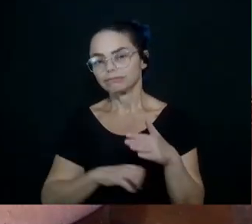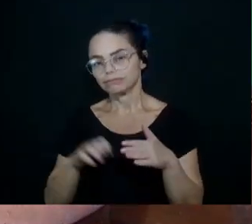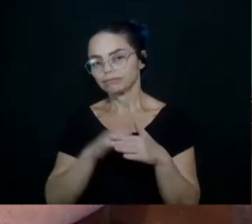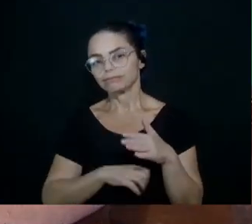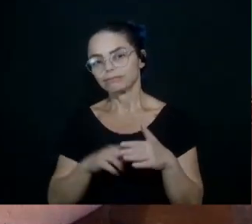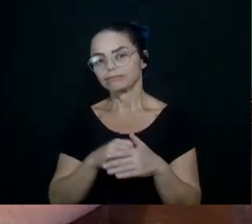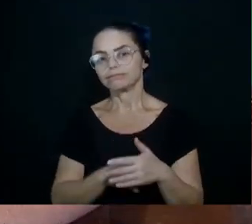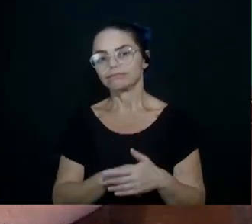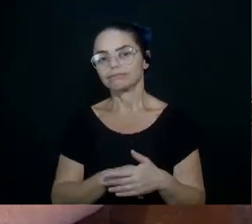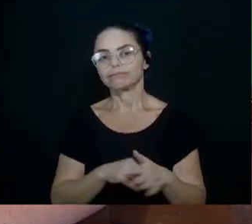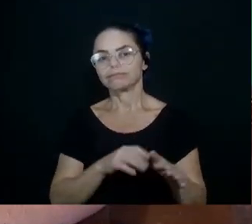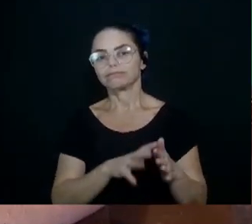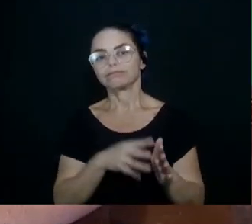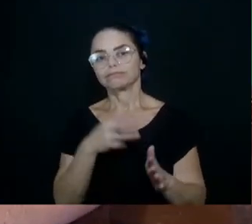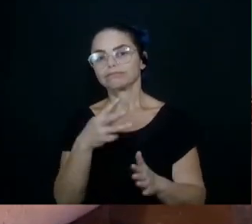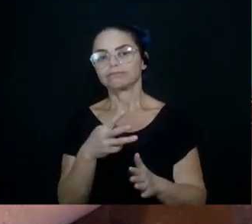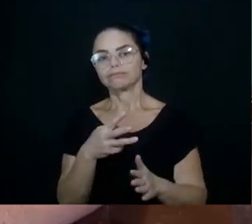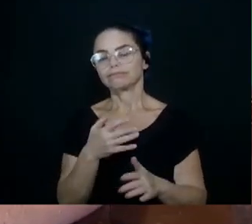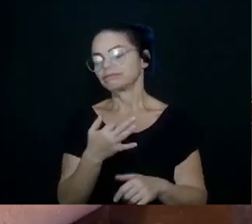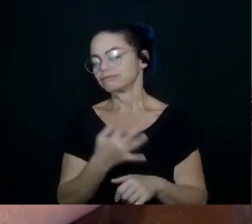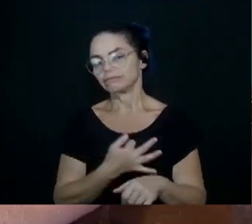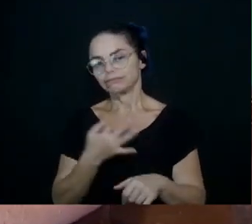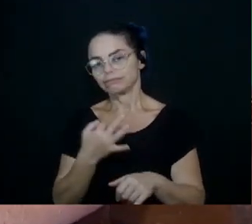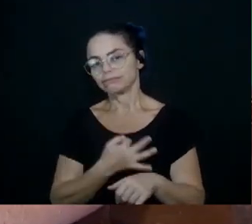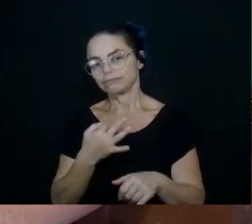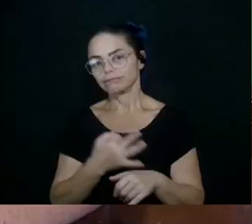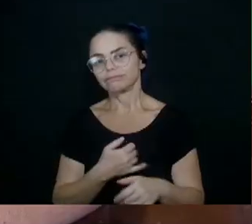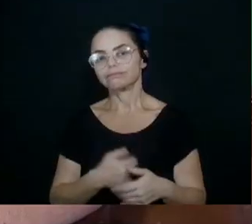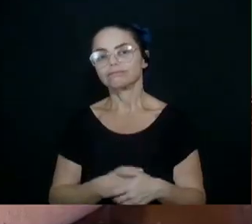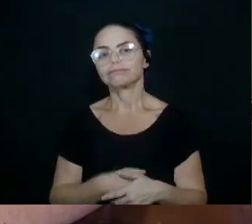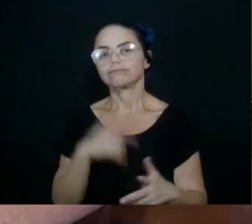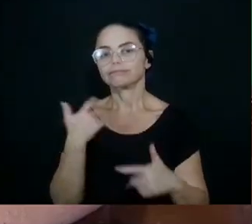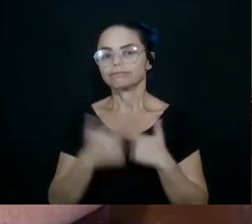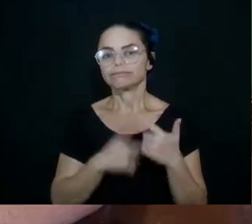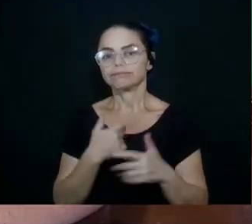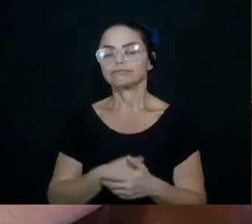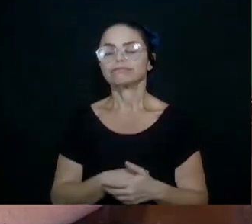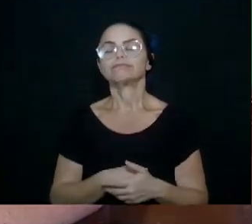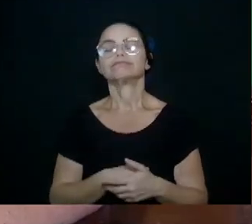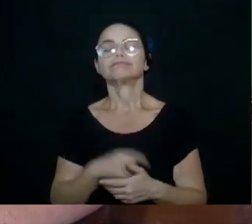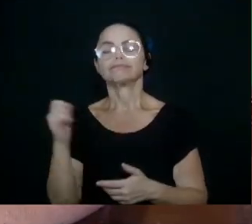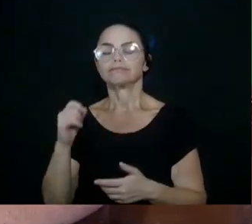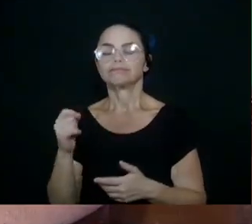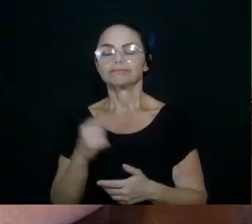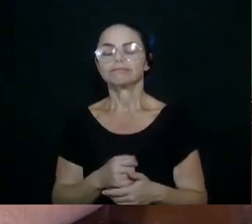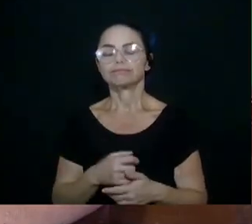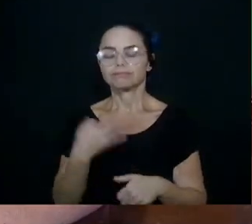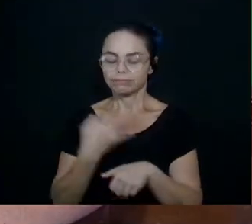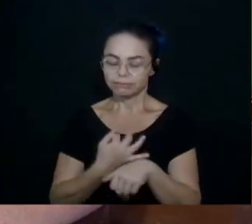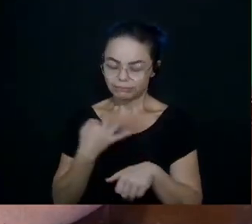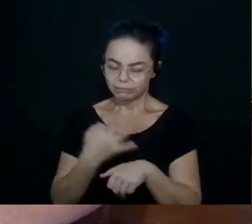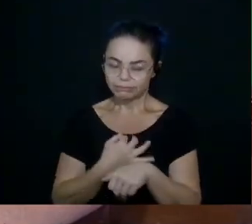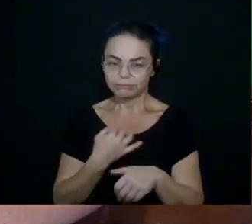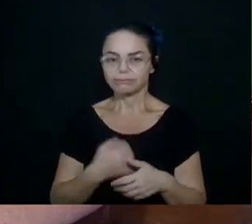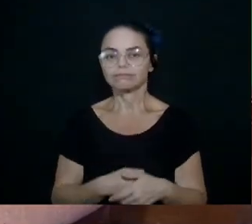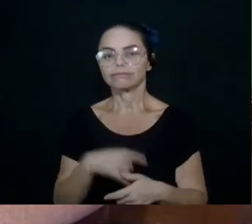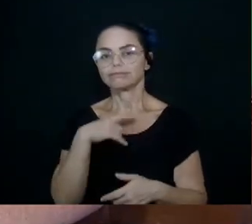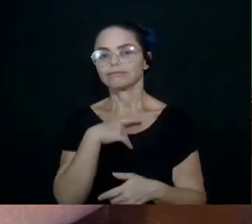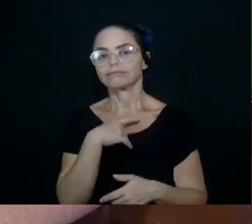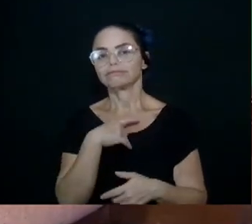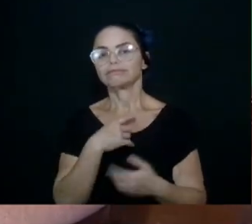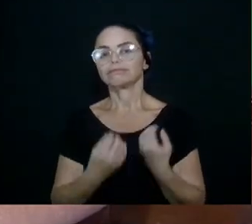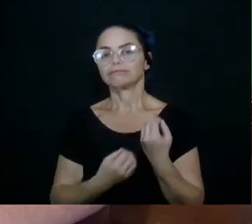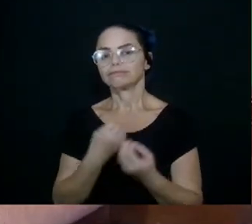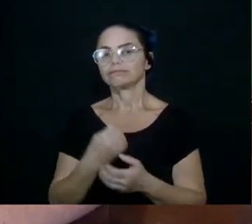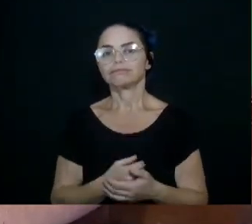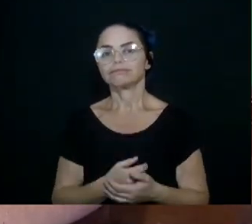seu terceiro, não resiste. Inclusive o trabalho todo é para que ela resista, para que ela tenha meios de passar por